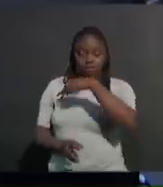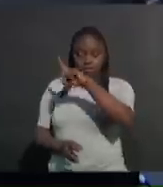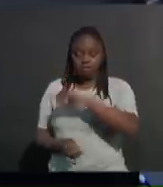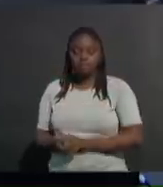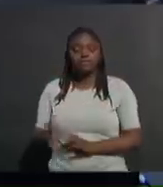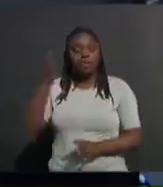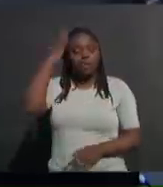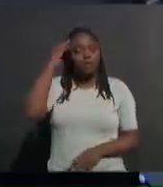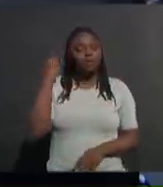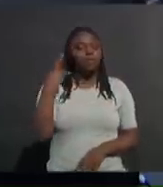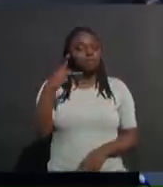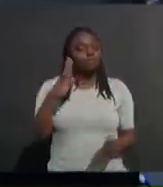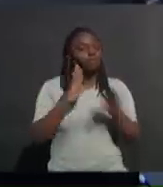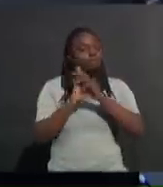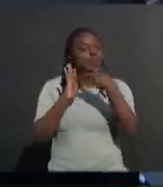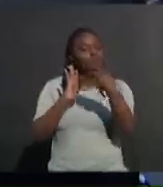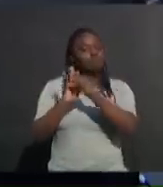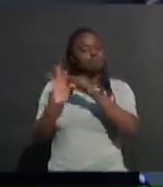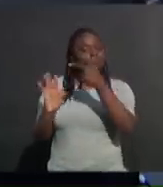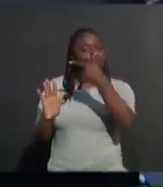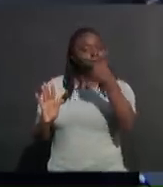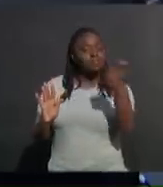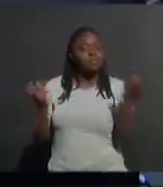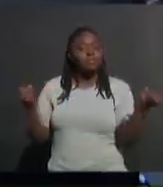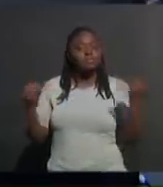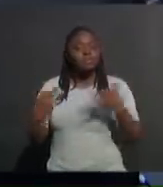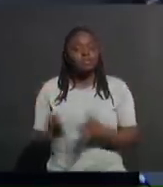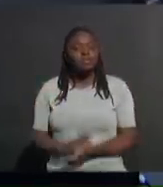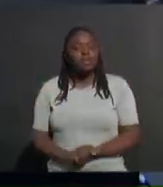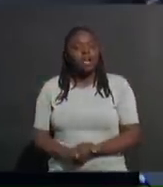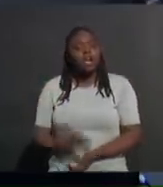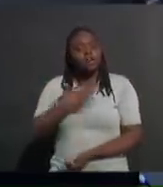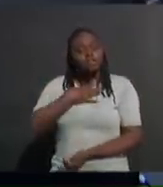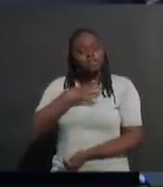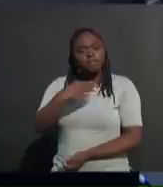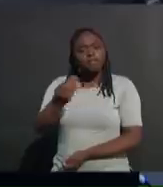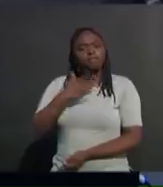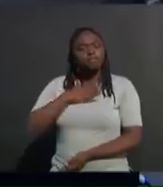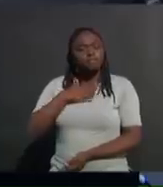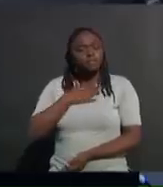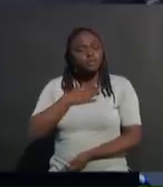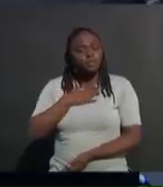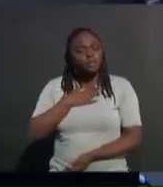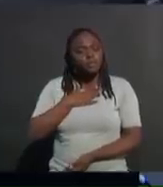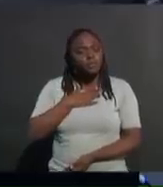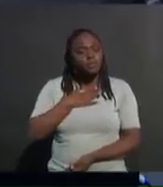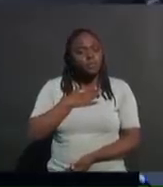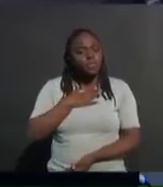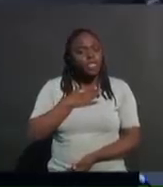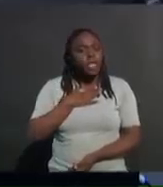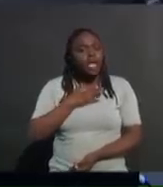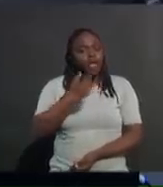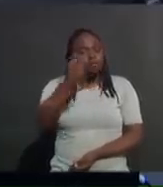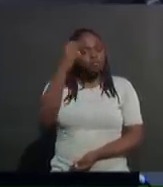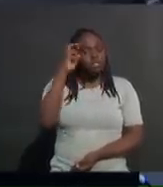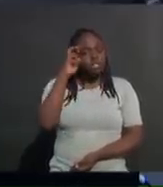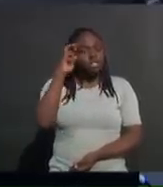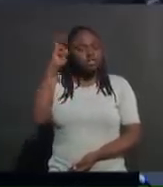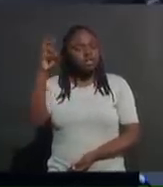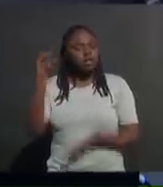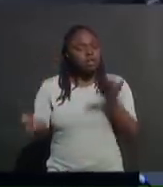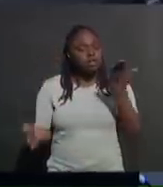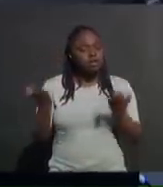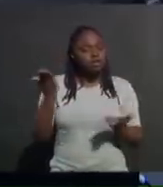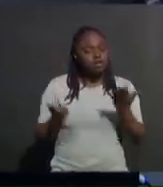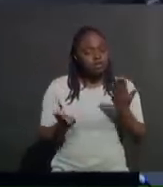Provérbios 3:21 diz assim: meu filho, guarde consigo a sensatez e o